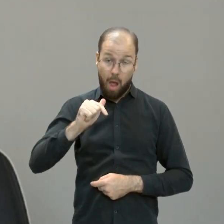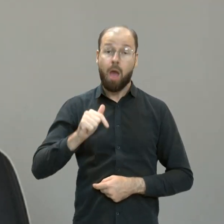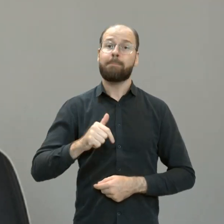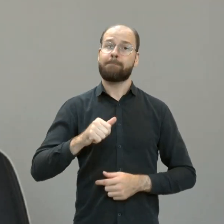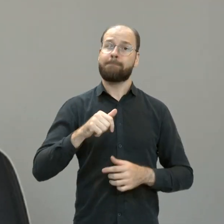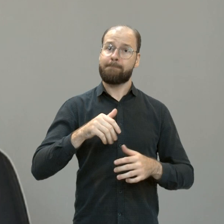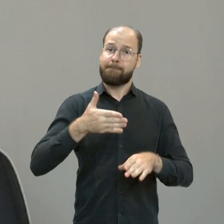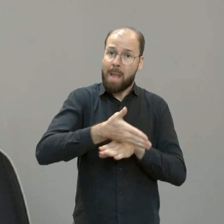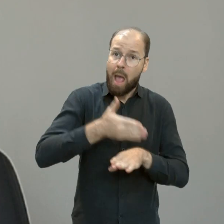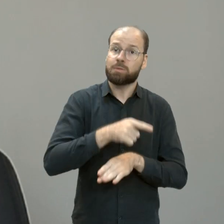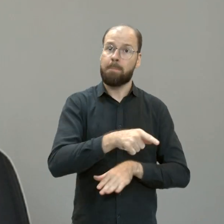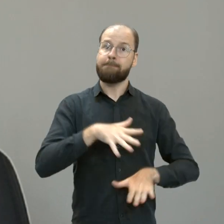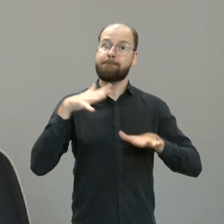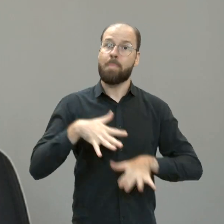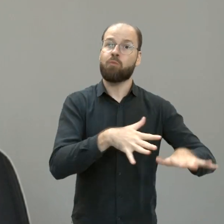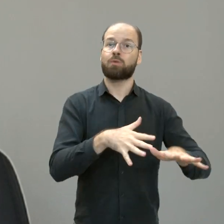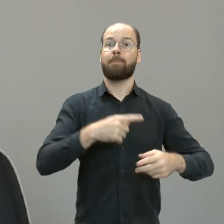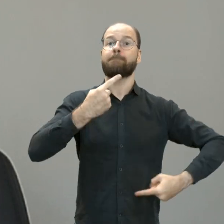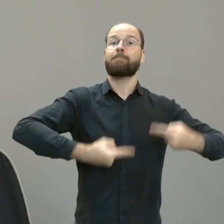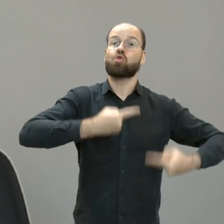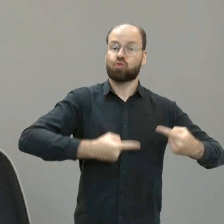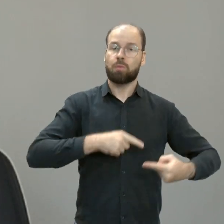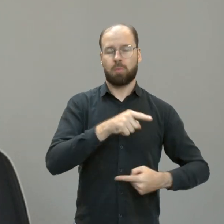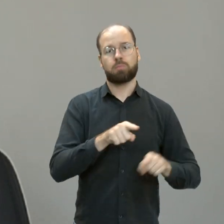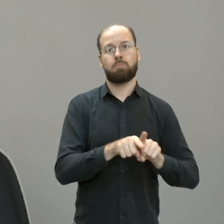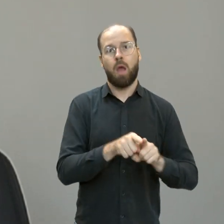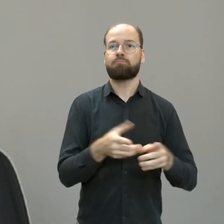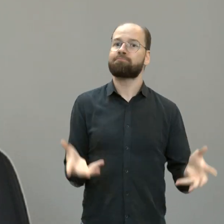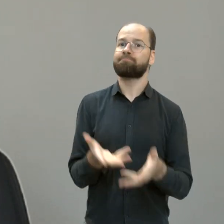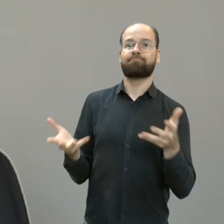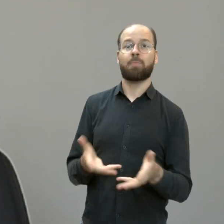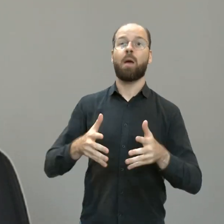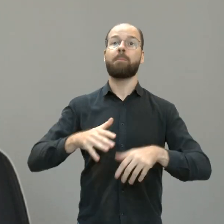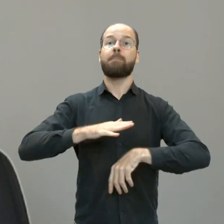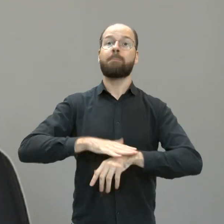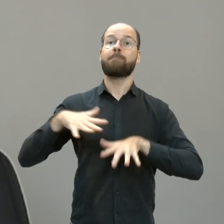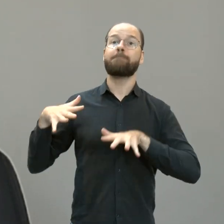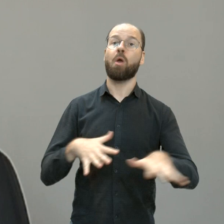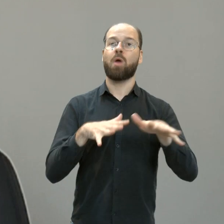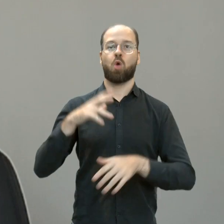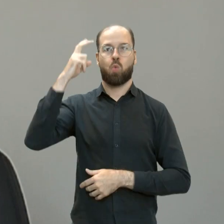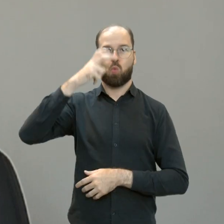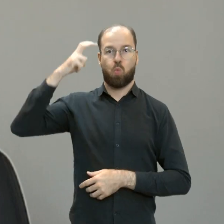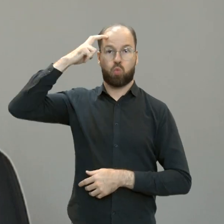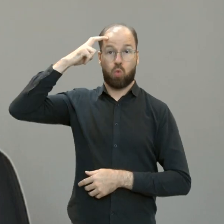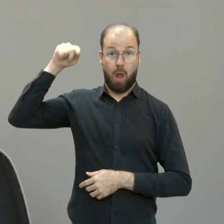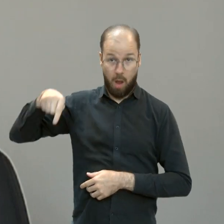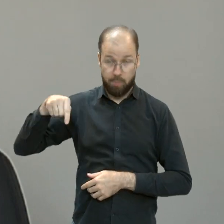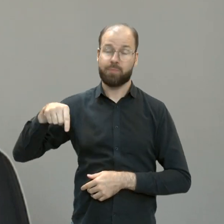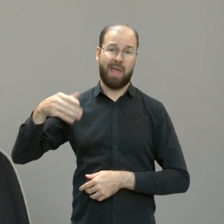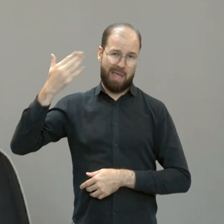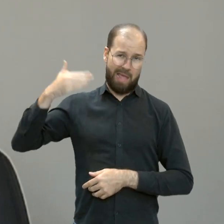que também envolvia, naquela ocasião, um movimento cultural. A cidade, naquela ocasião, para você ter uma